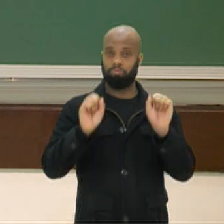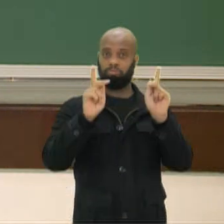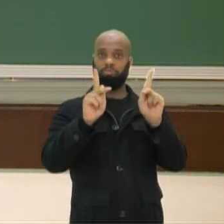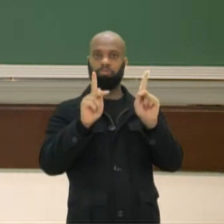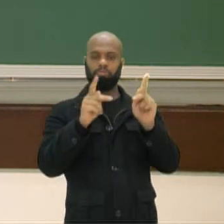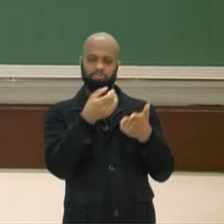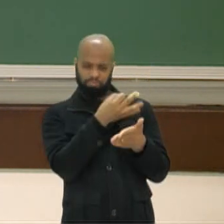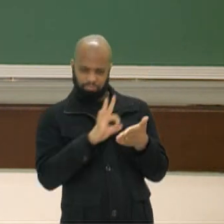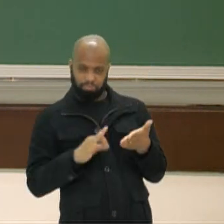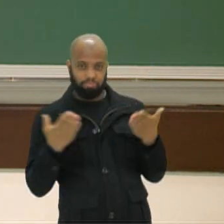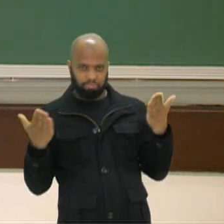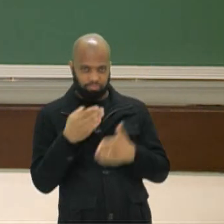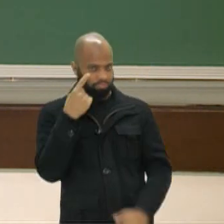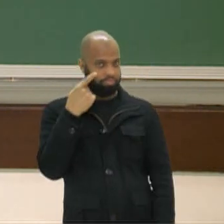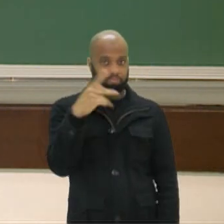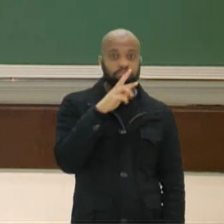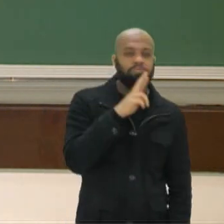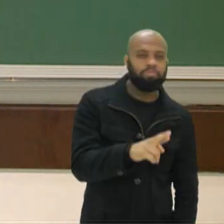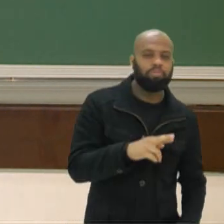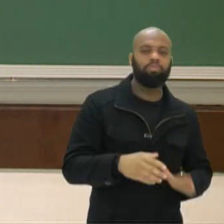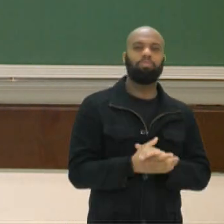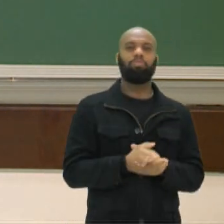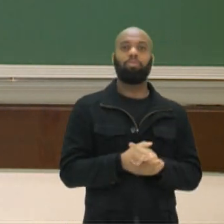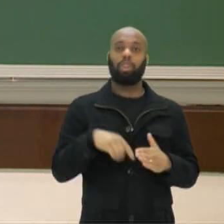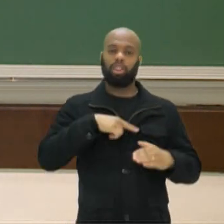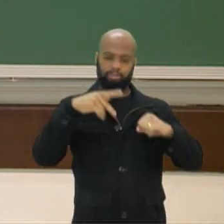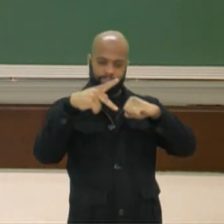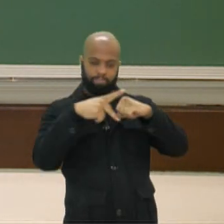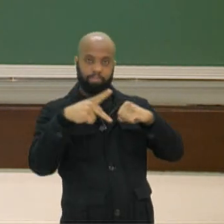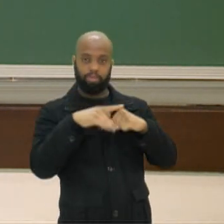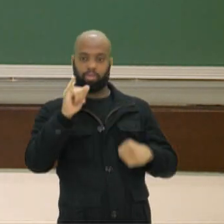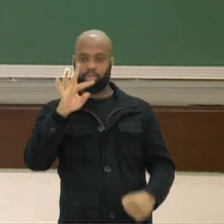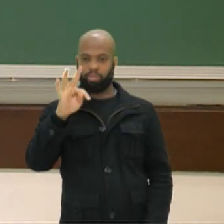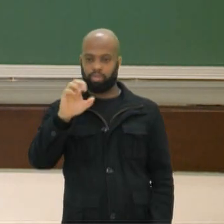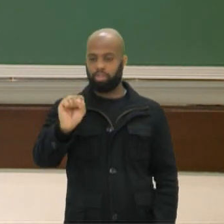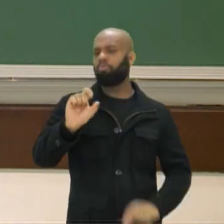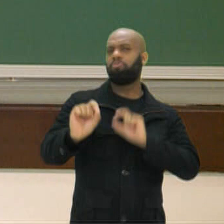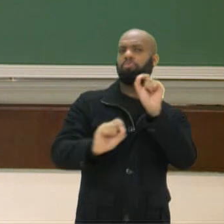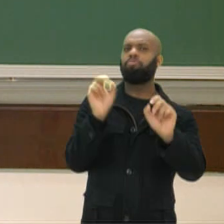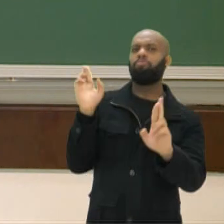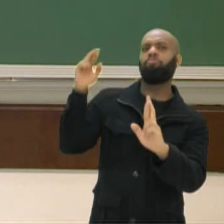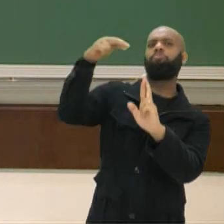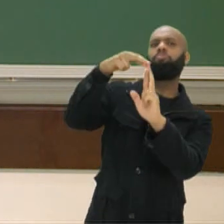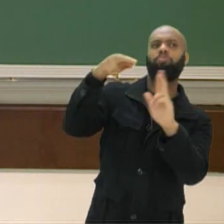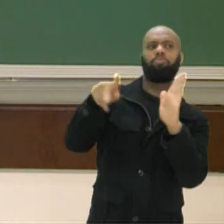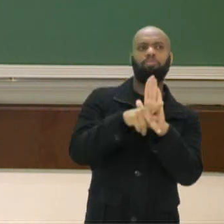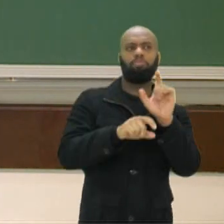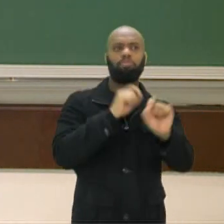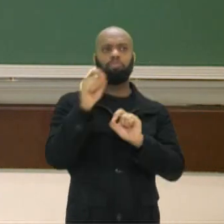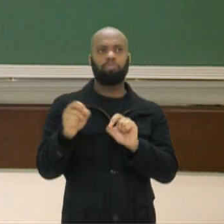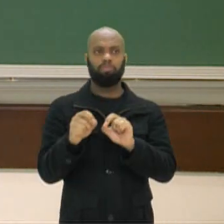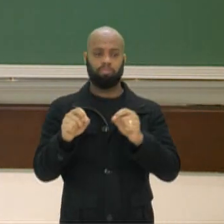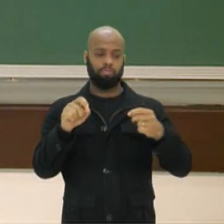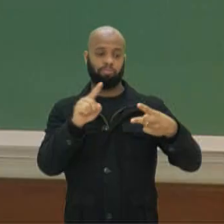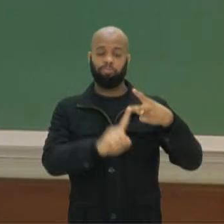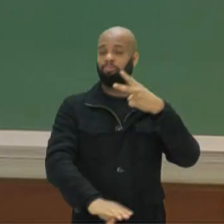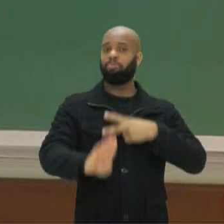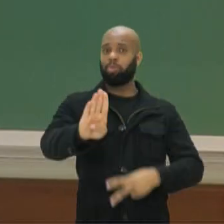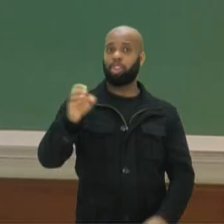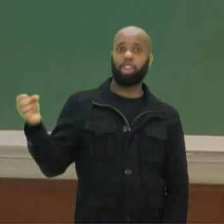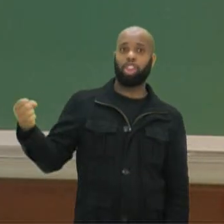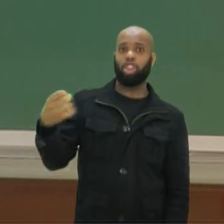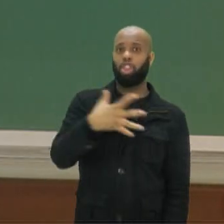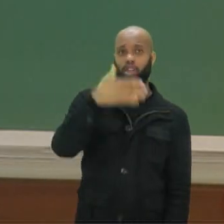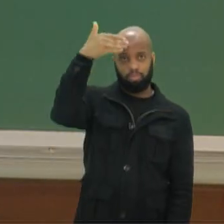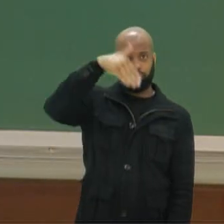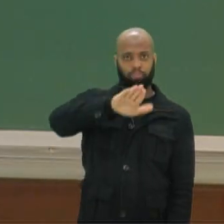Alright, let's check. Vamos checar. O pronome it se refere a the New Republic, a nova república, né? Quando ele